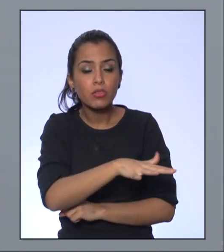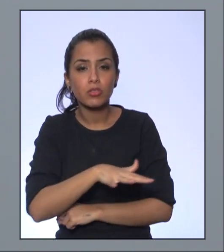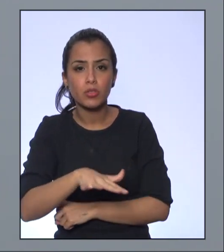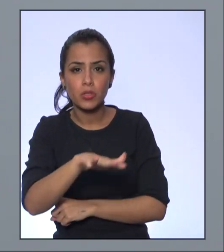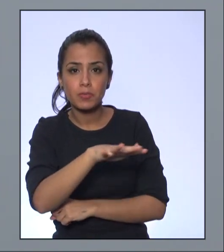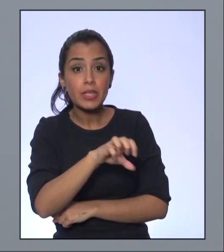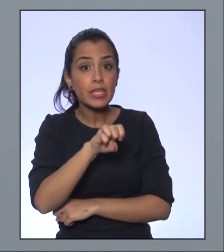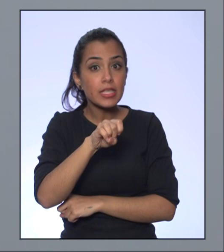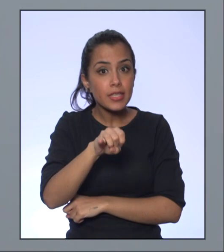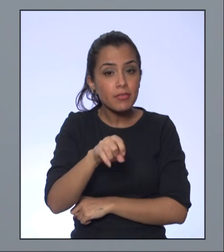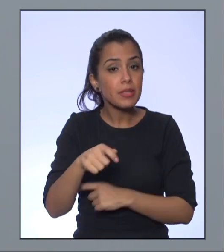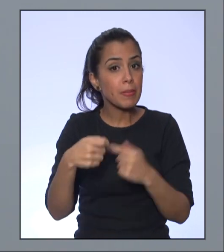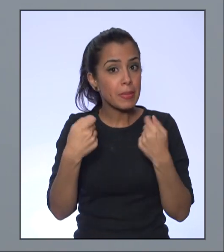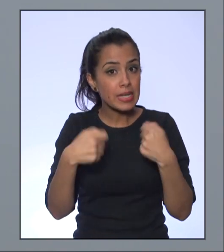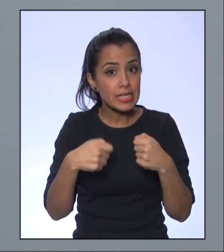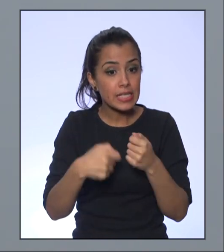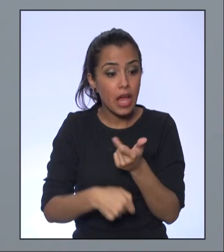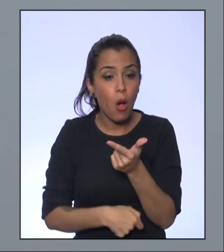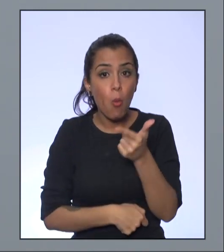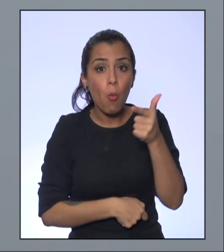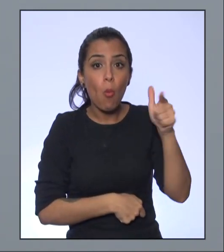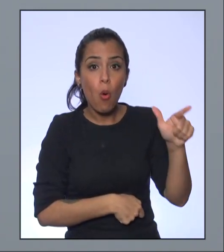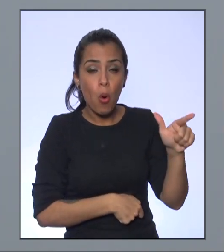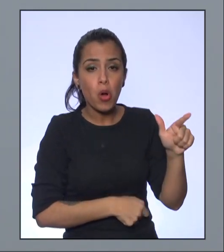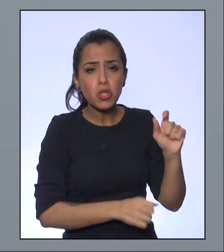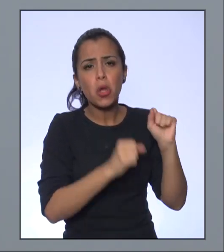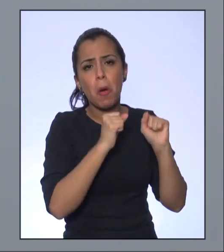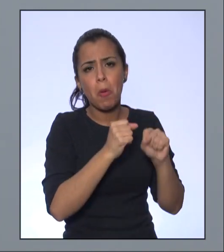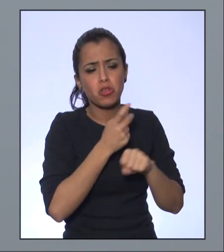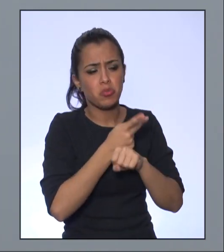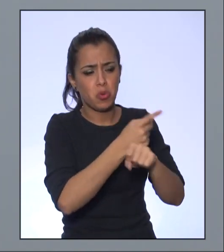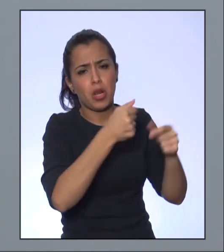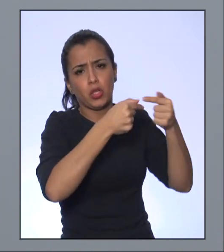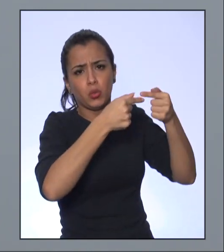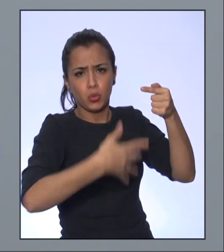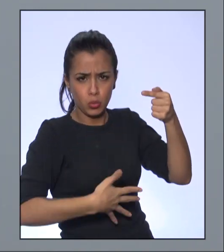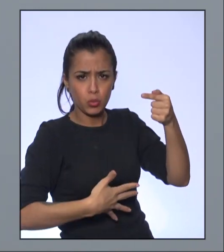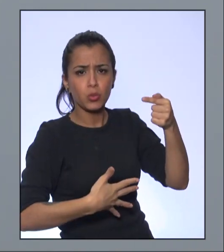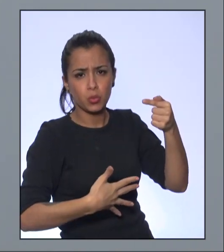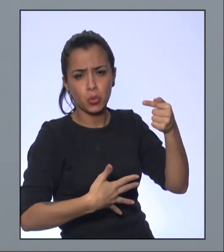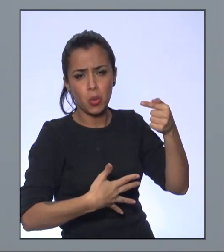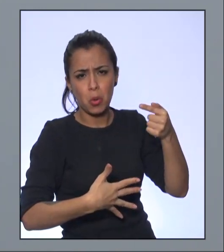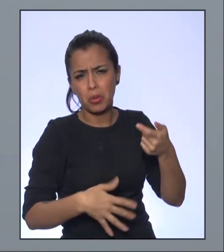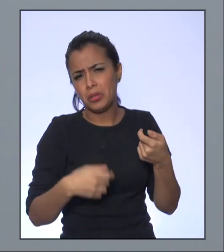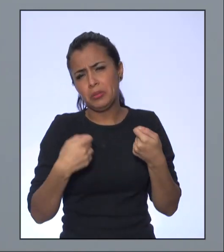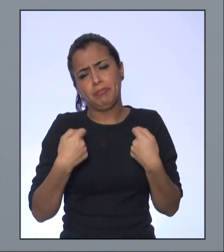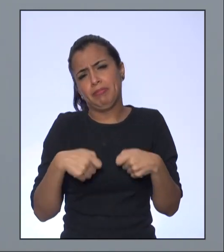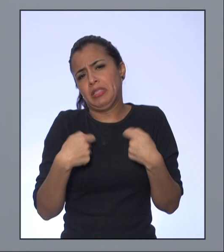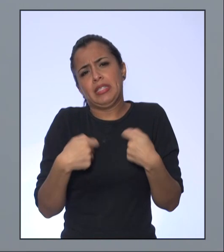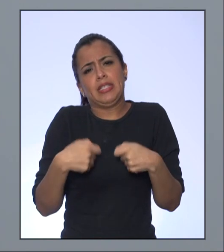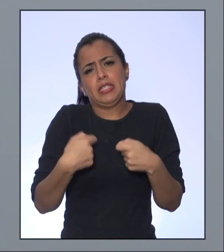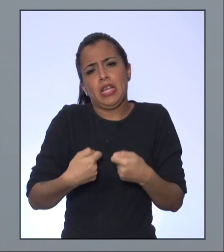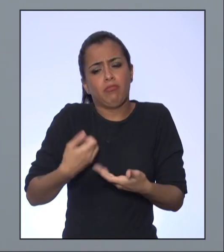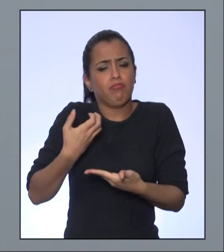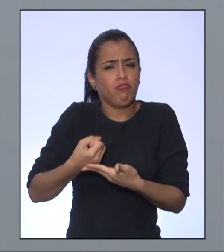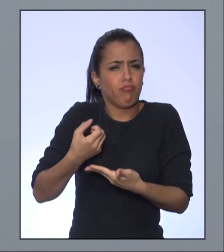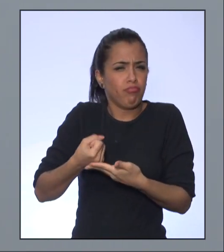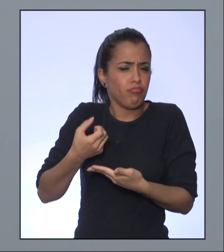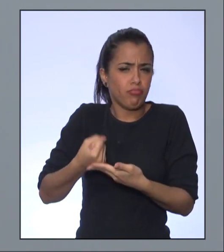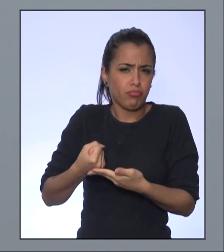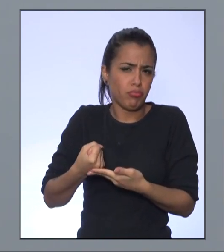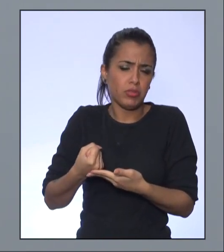satélite, recorra ao Google Earth. Não tendo possibilidade de usar uma ferramenta virtual,